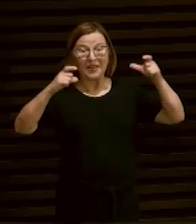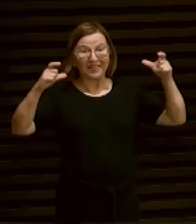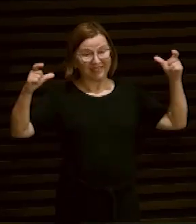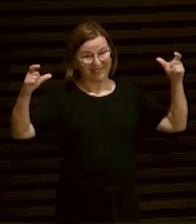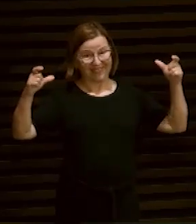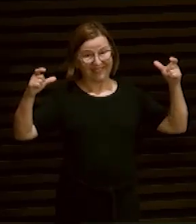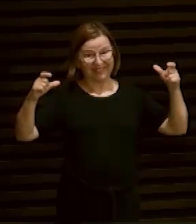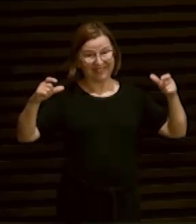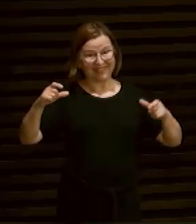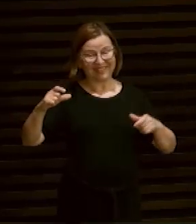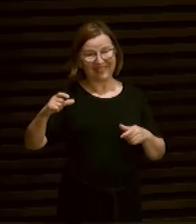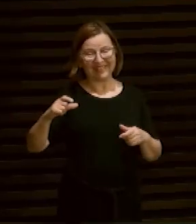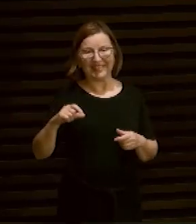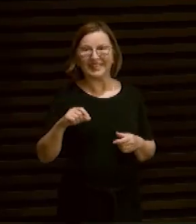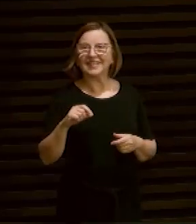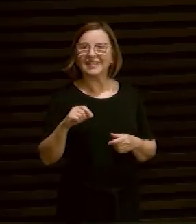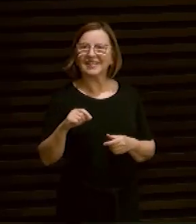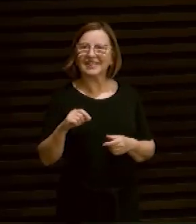grande para eles, que era Moisés.